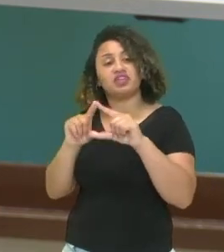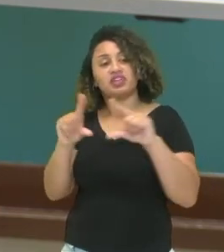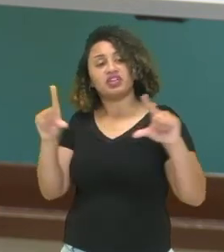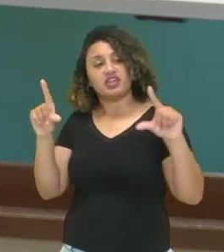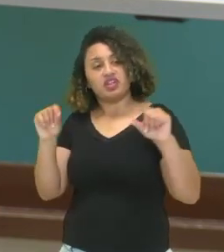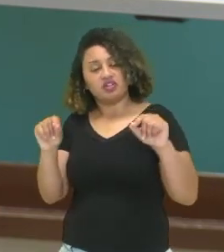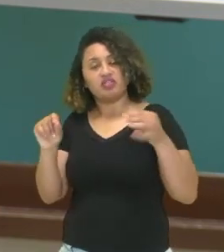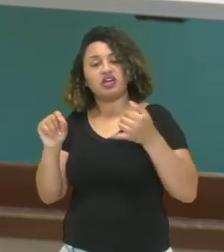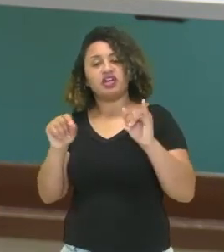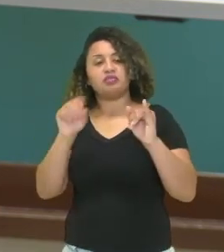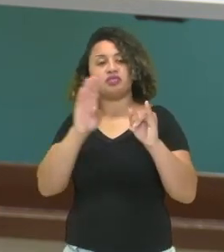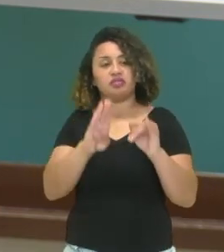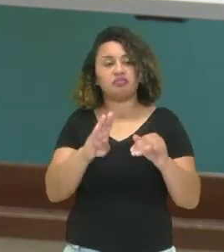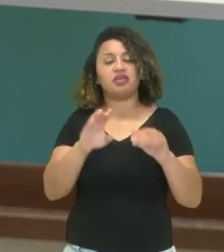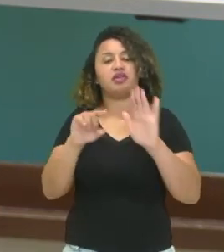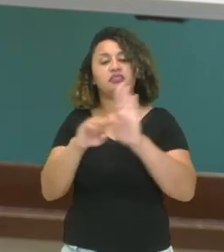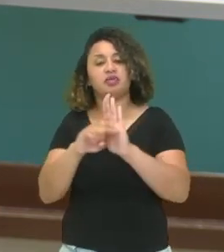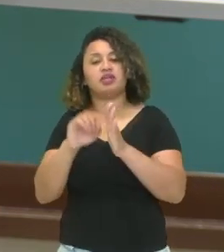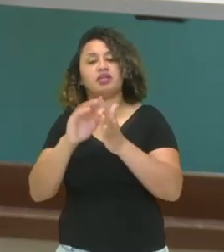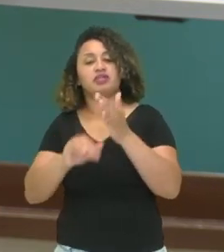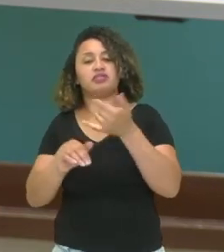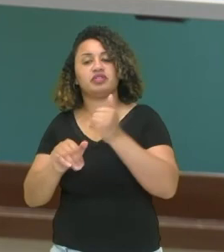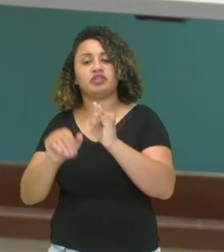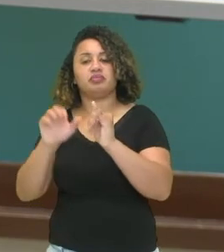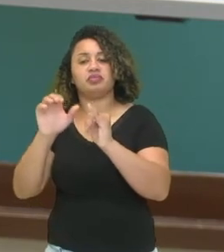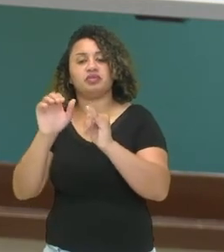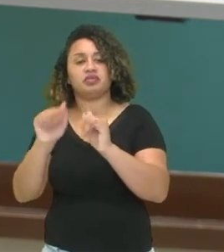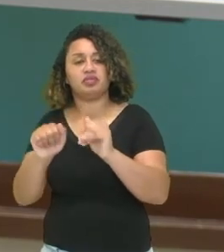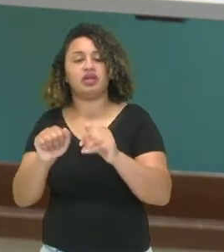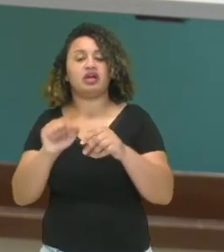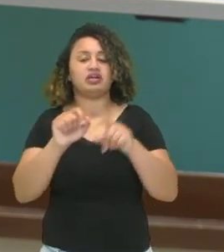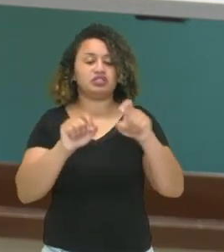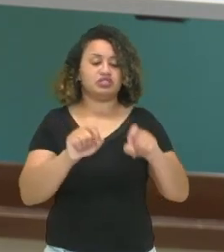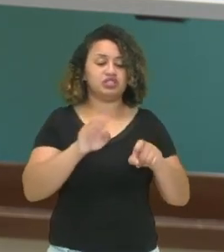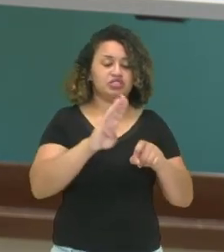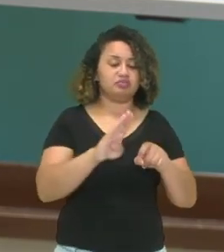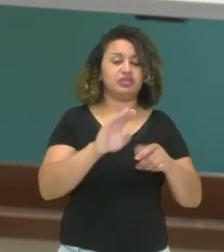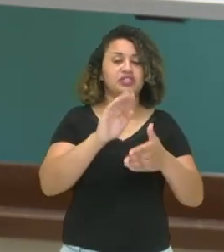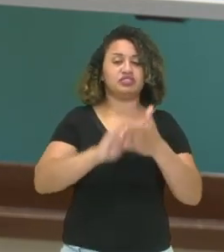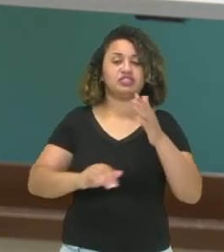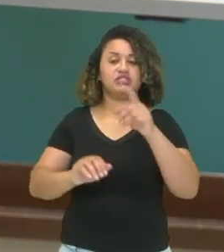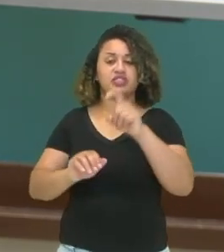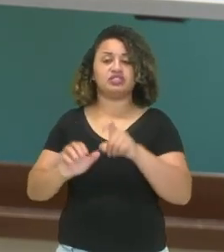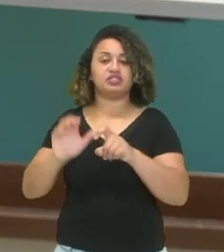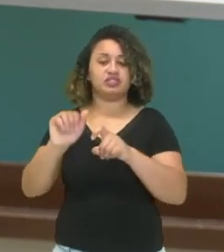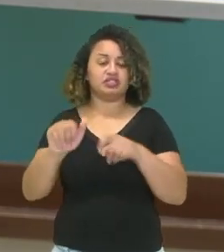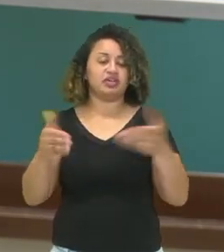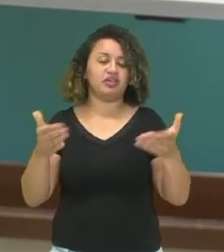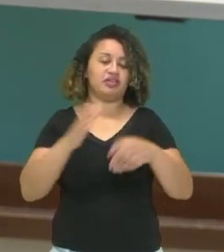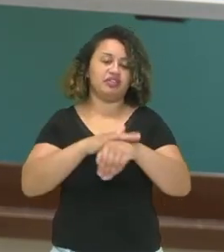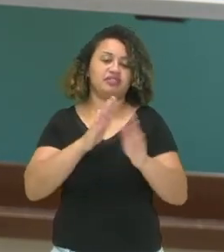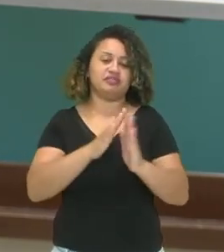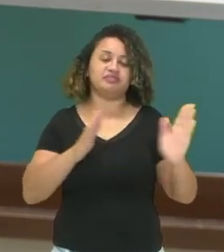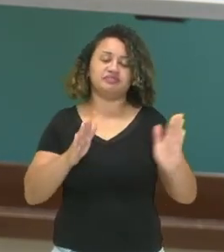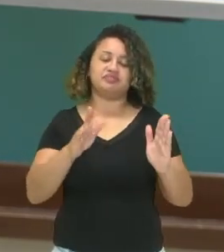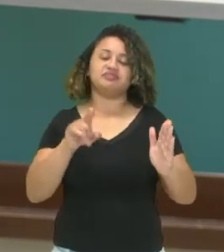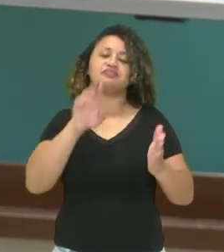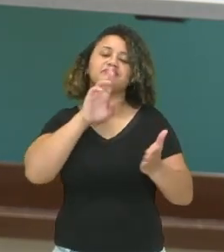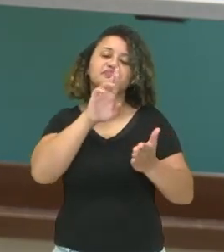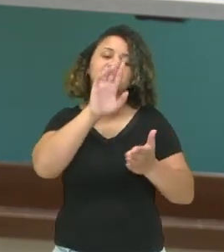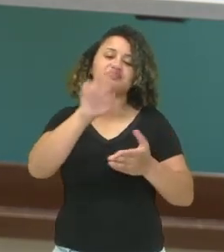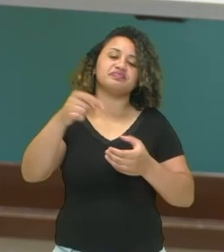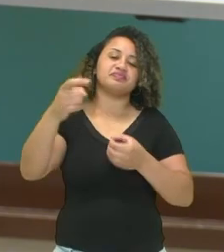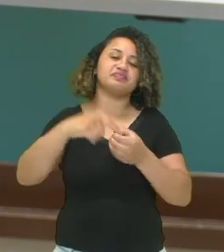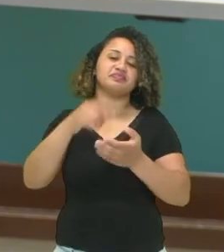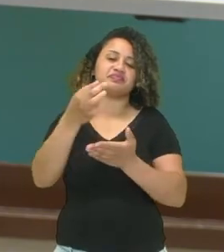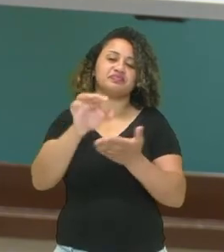aqui. YB menos YA, XB menos XA. Voltando aqui ao exercício, eu vou dar um tempinho agora para vocês resolverem e